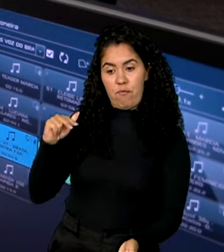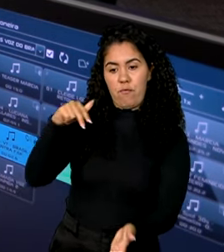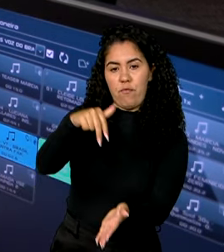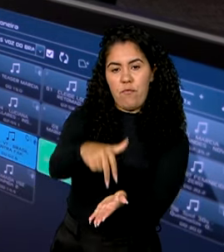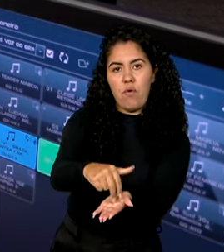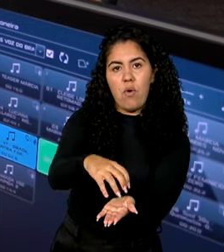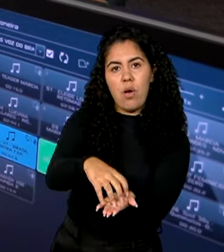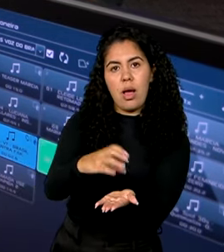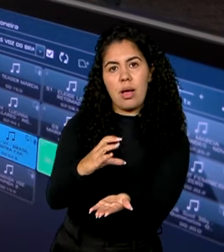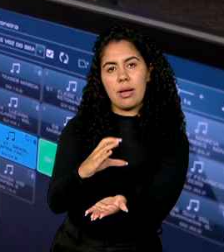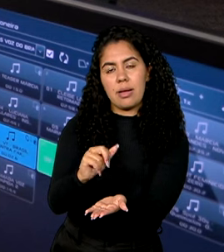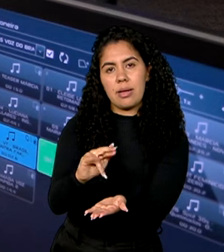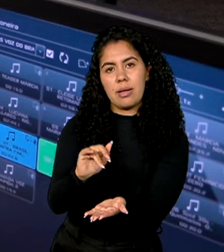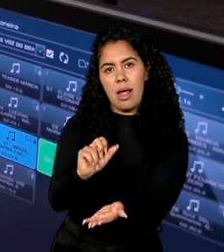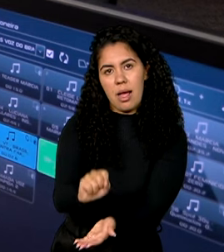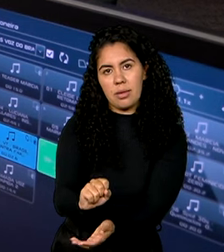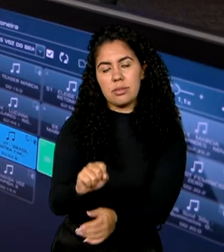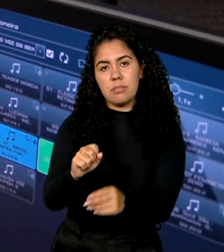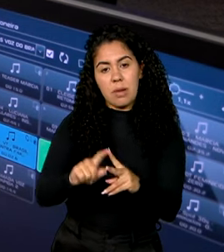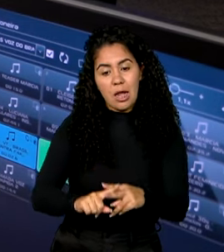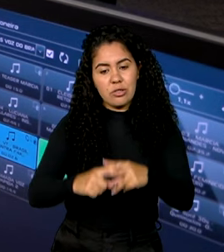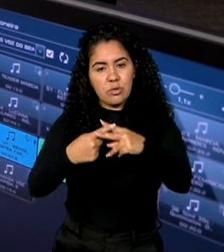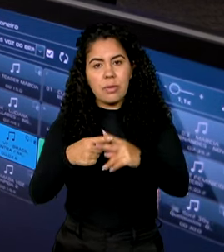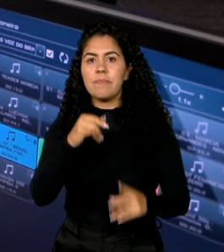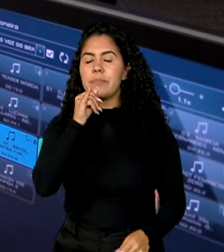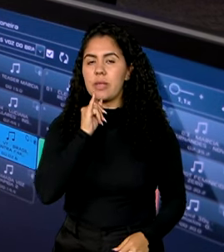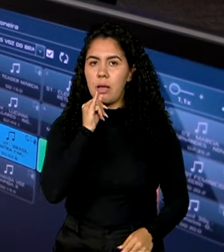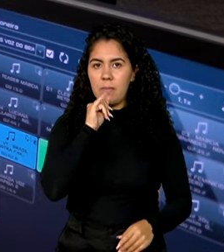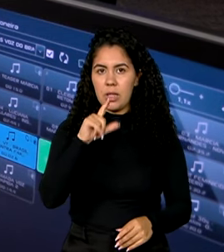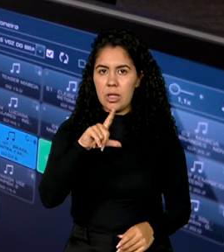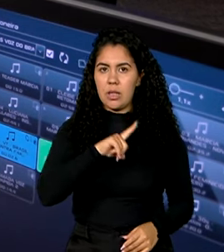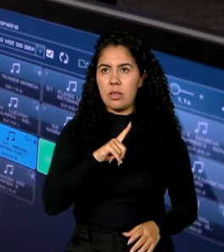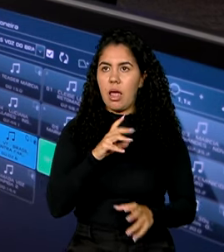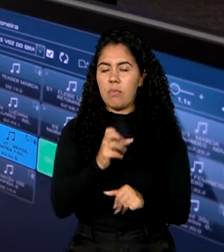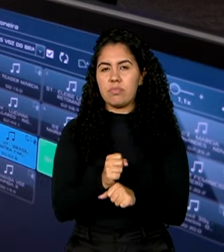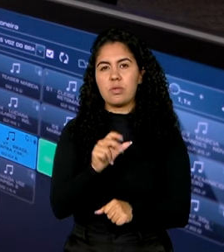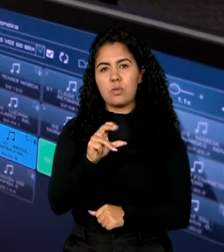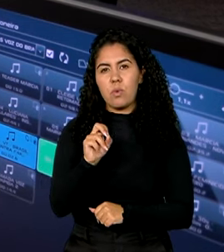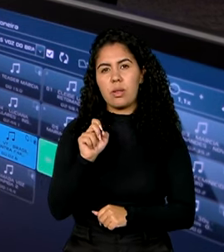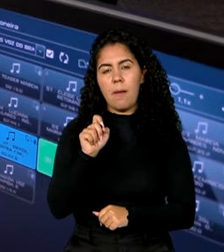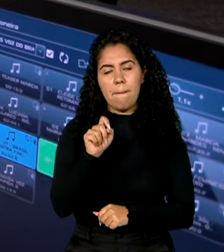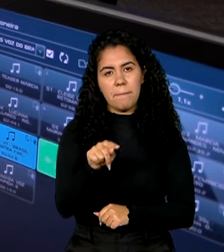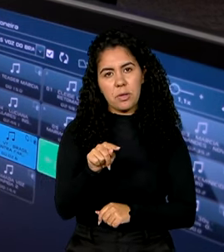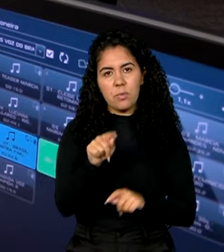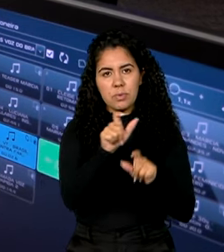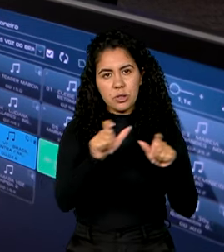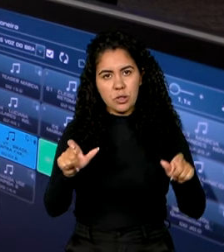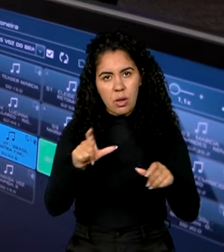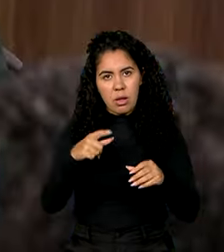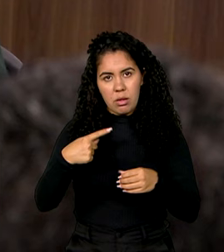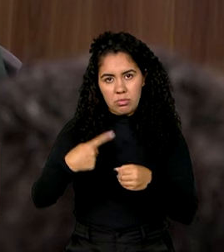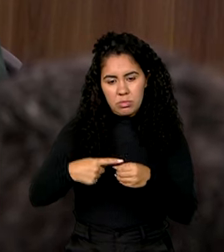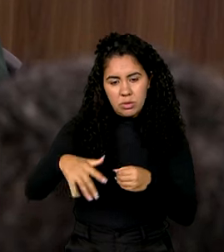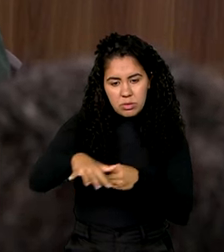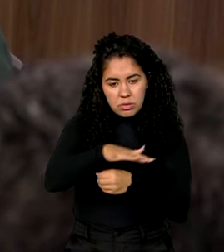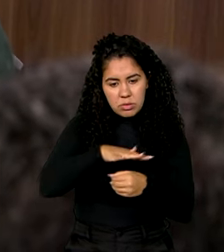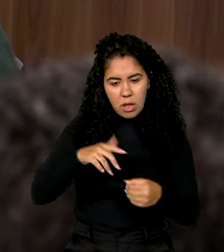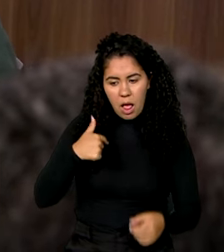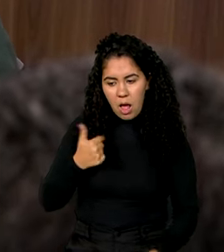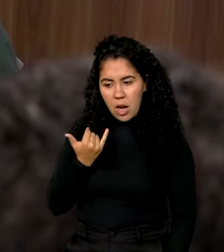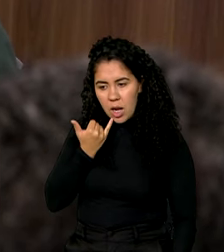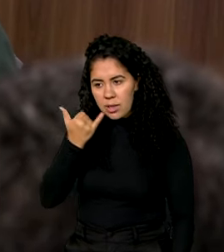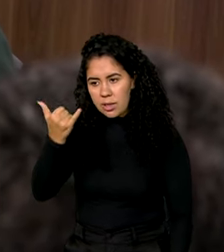situação se eu moro numa cidade de até 50.000 habitantes liguei no trem 5 em 72 horas o meu